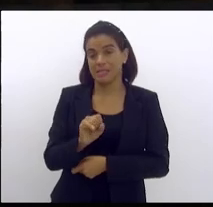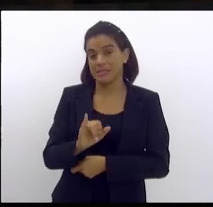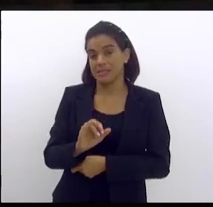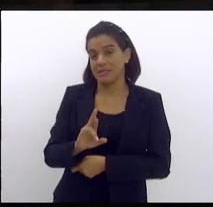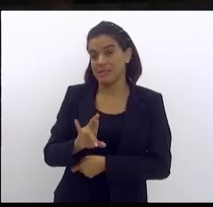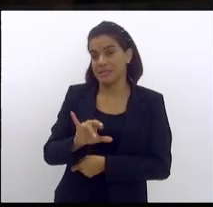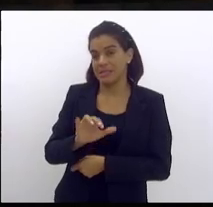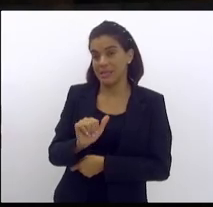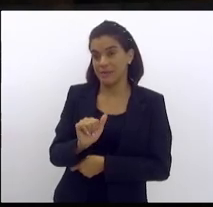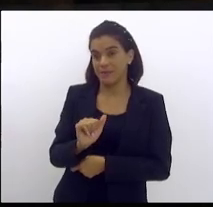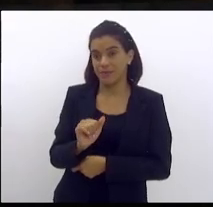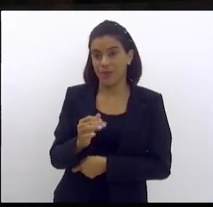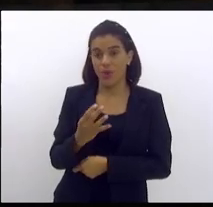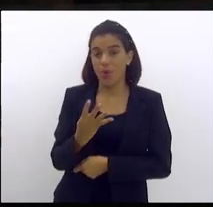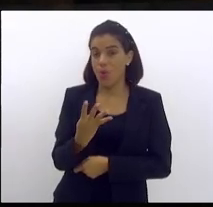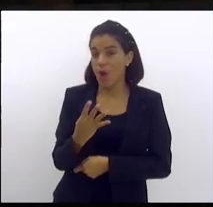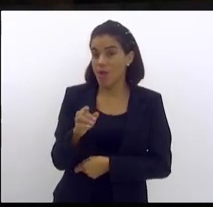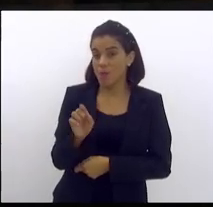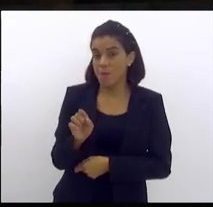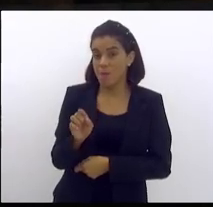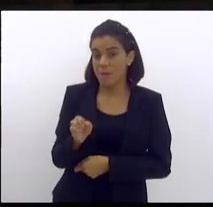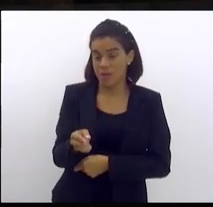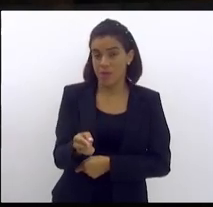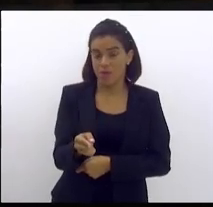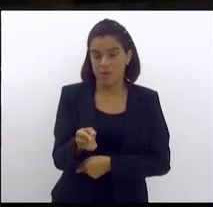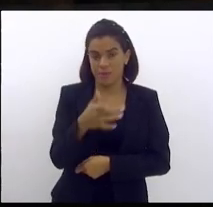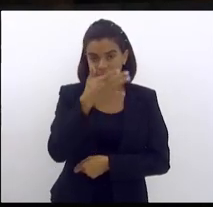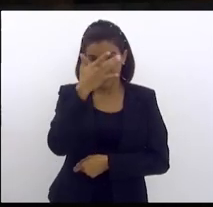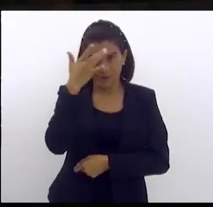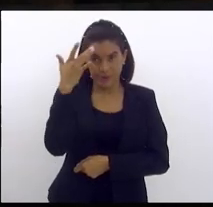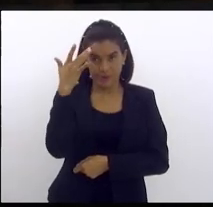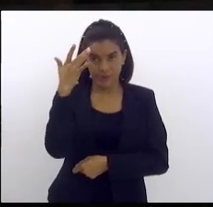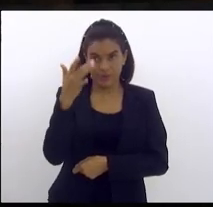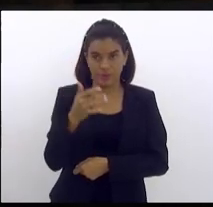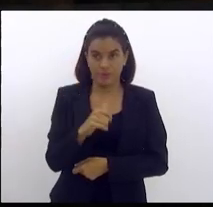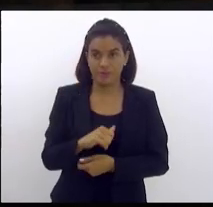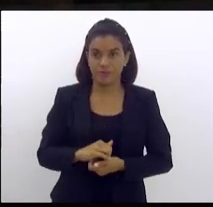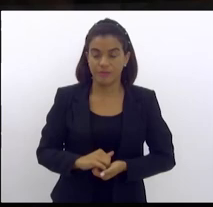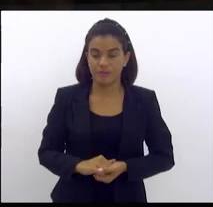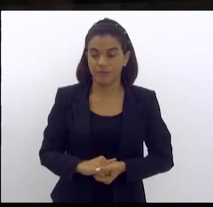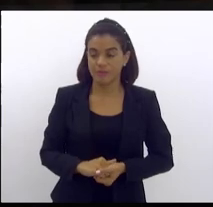4000 ninguém falou nada nunca ninguém falou